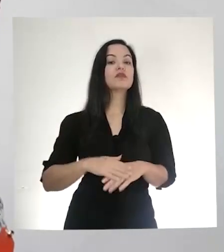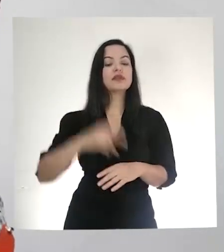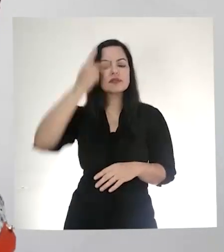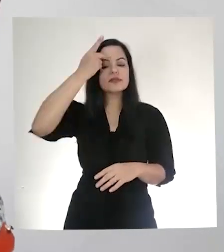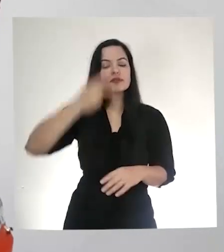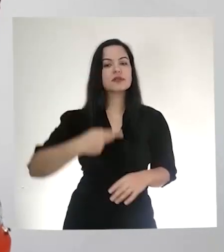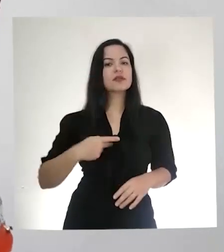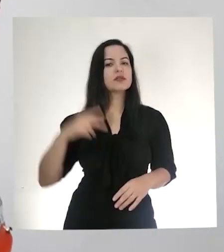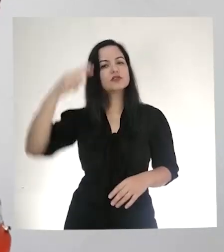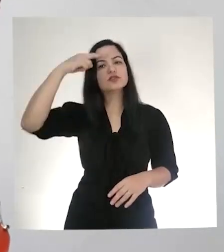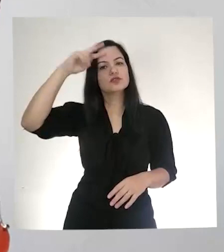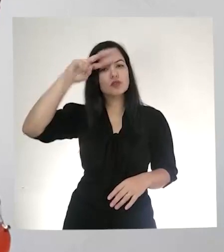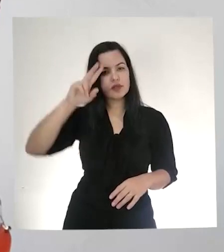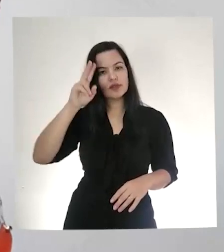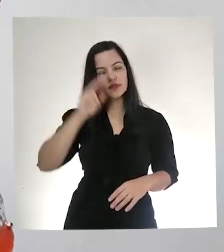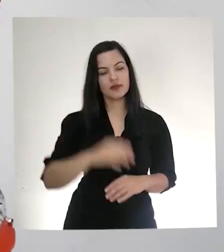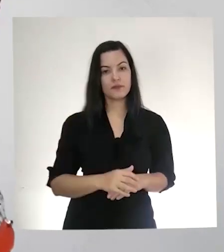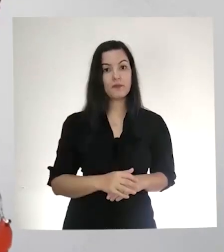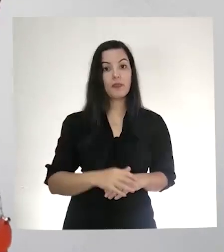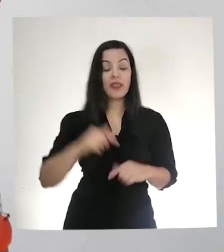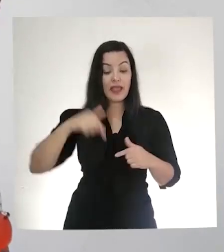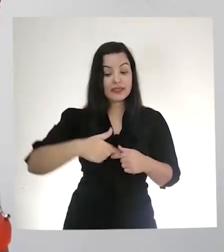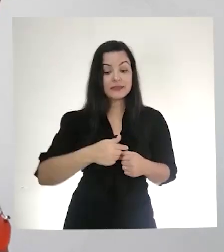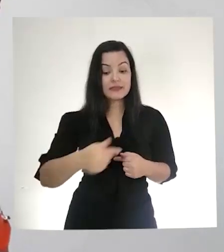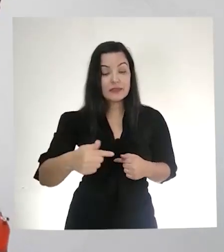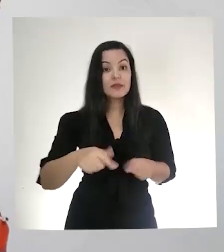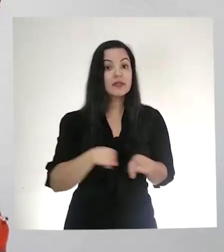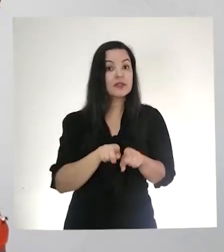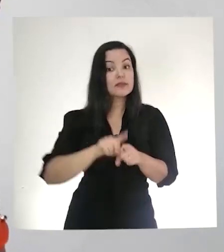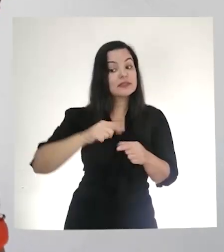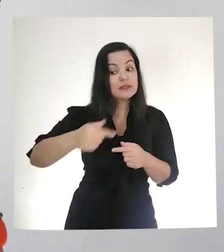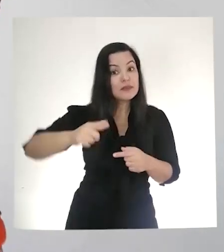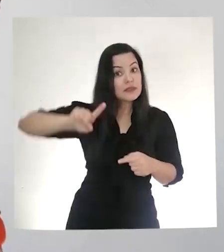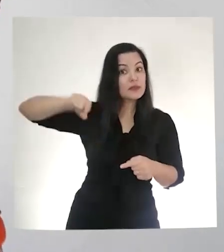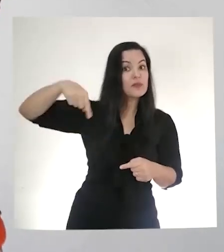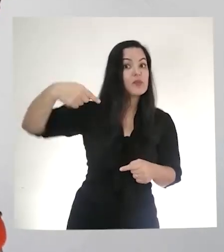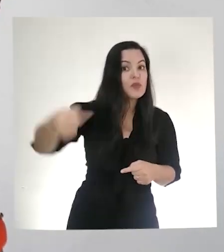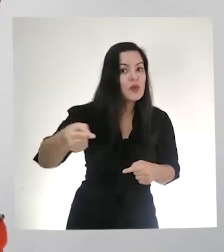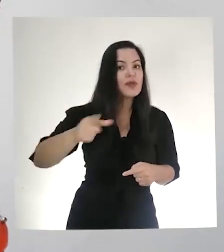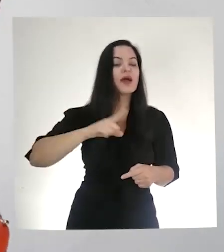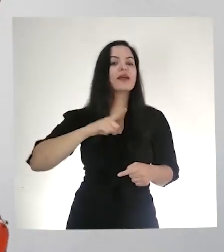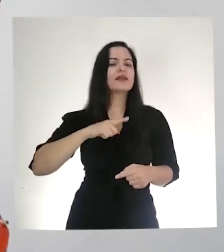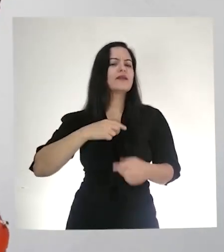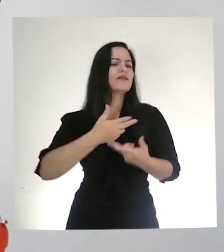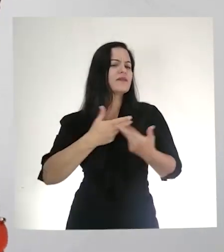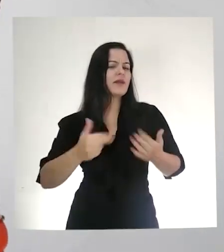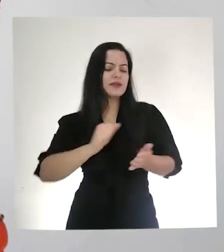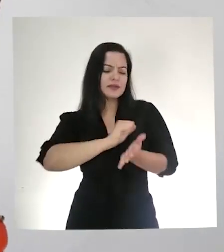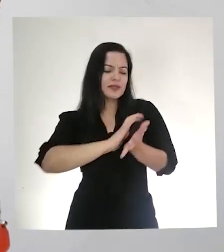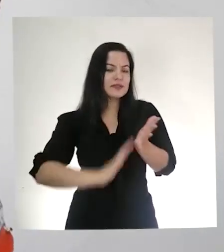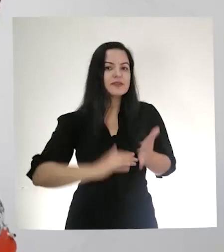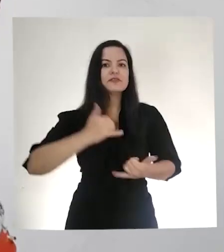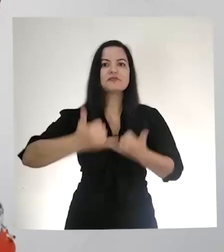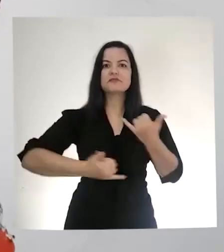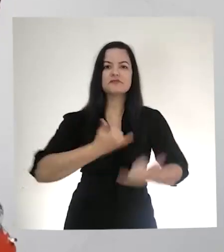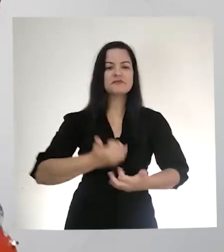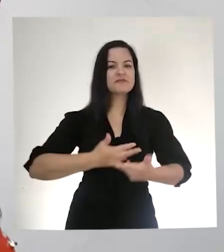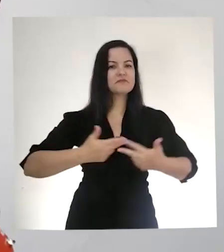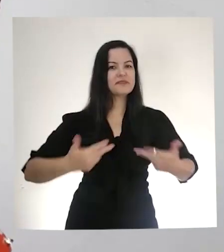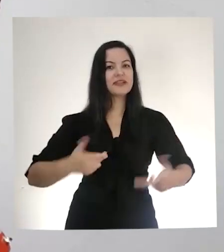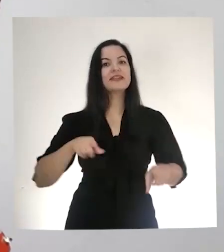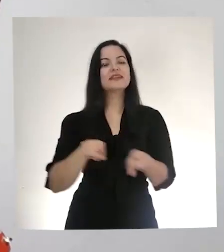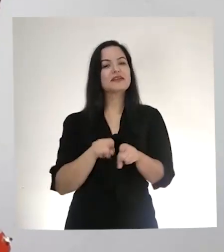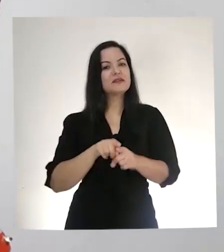dessa semana e da próxima, nós vamos ter um repertório de atividades, de brincadeiras e